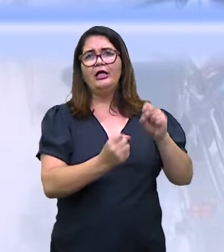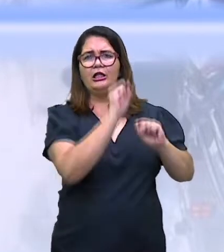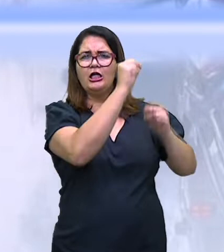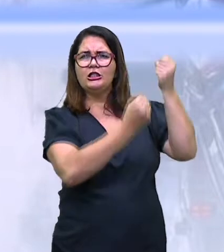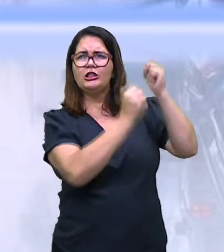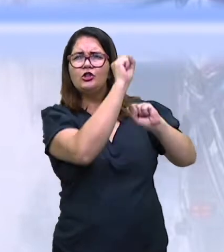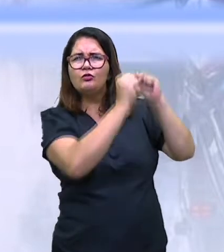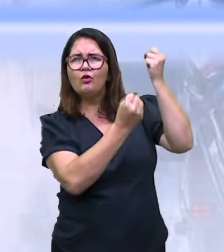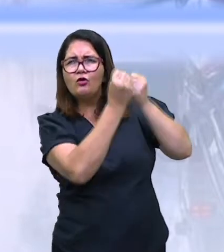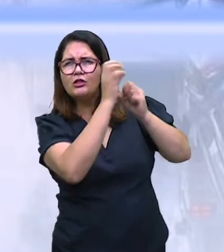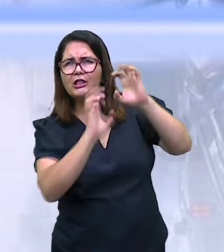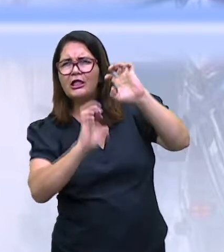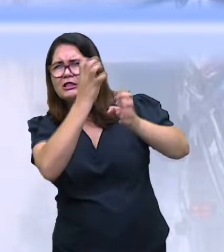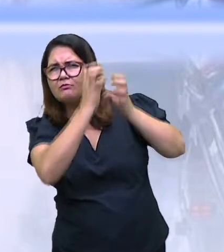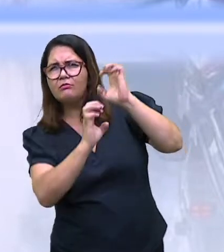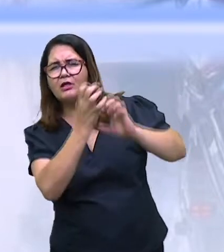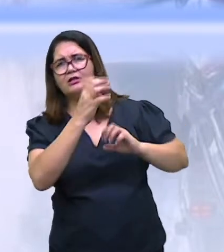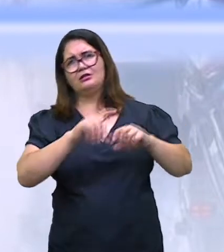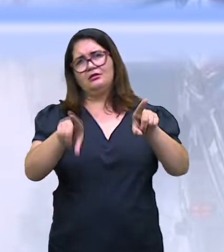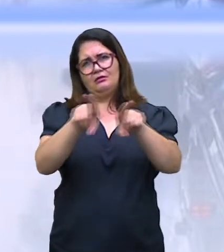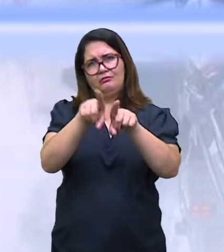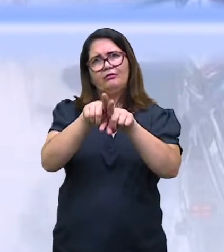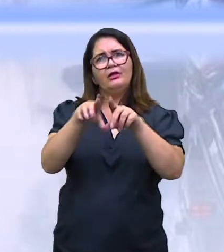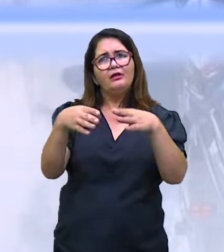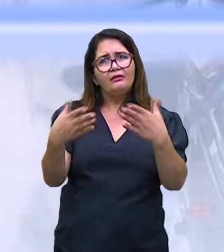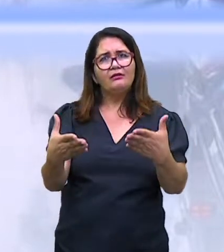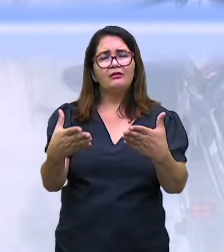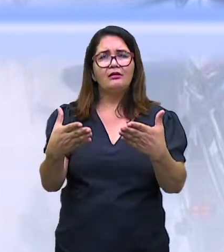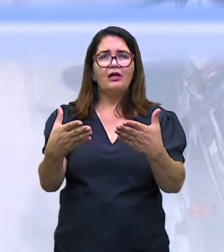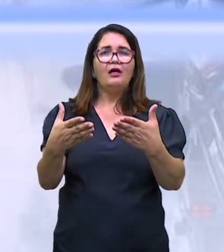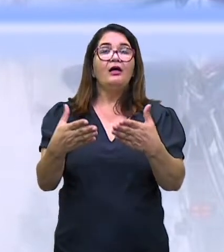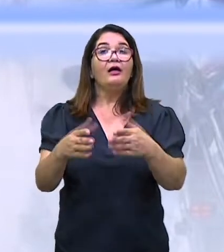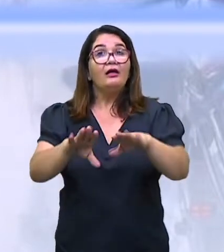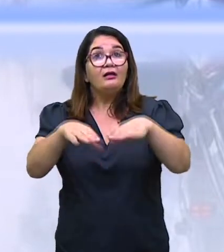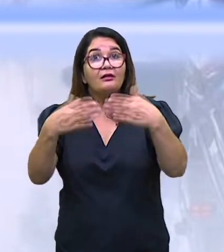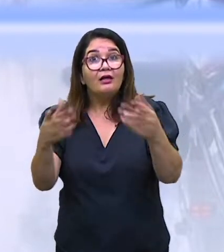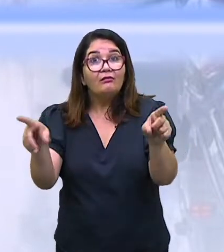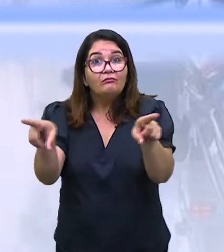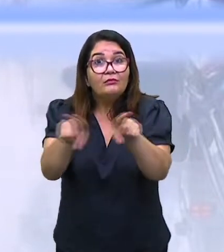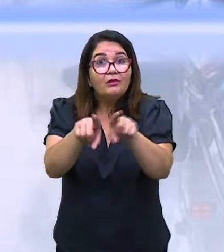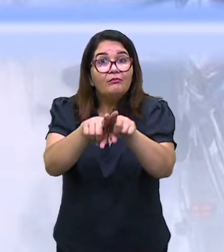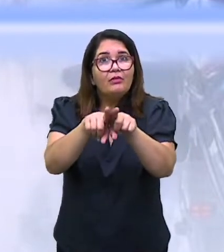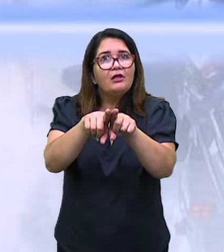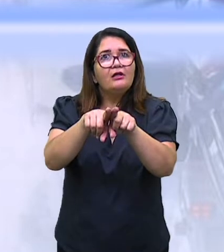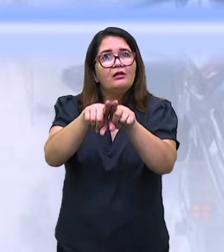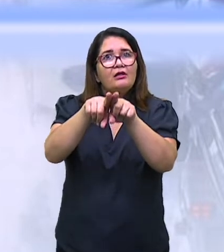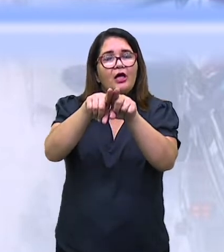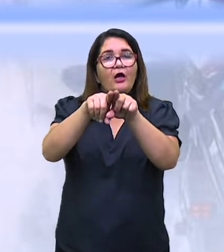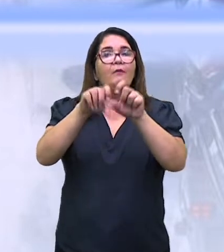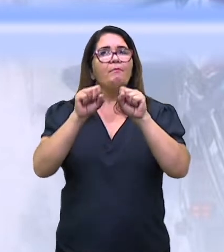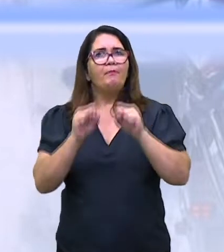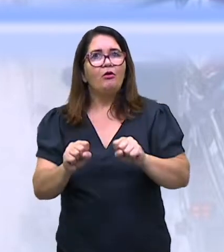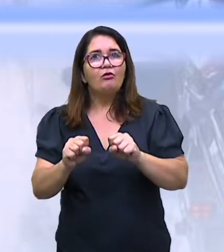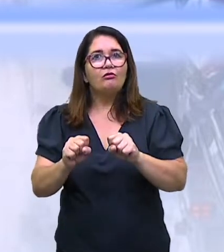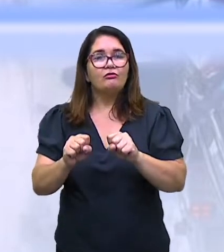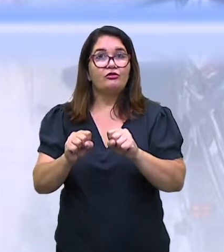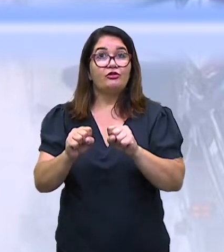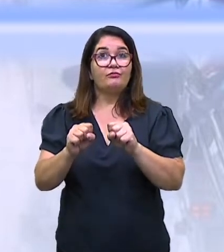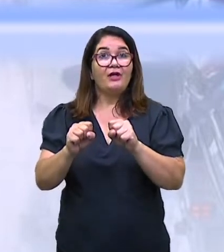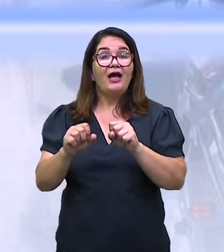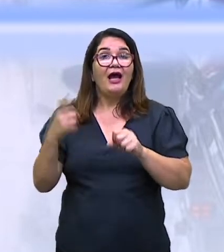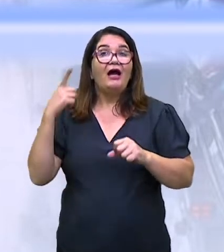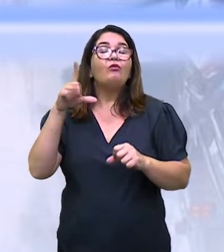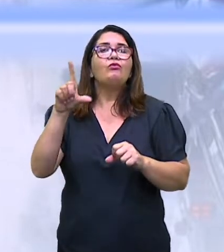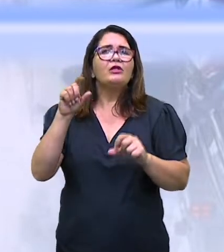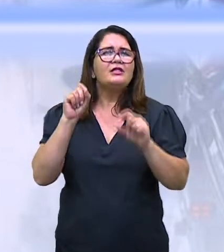hemoglobina, né? Com o nosso glóbulo vermelho do sangue, podendo provocar uma asfixia se